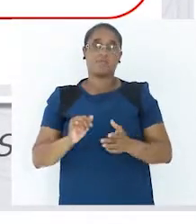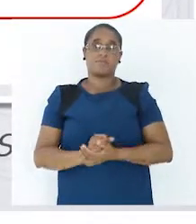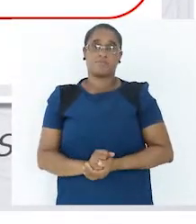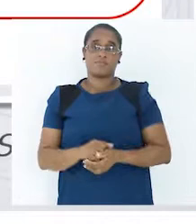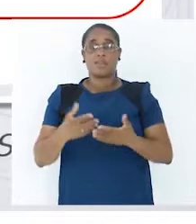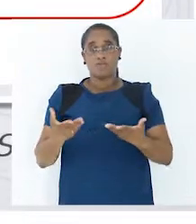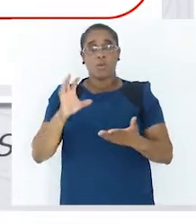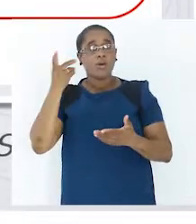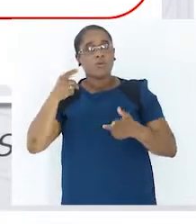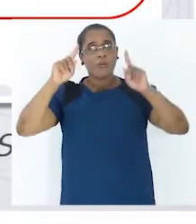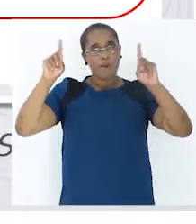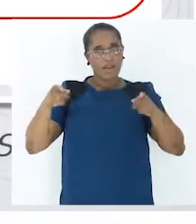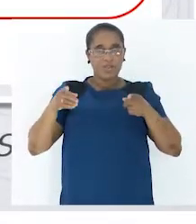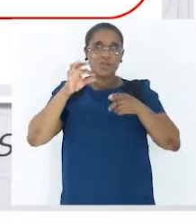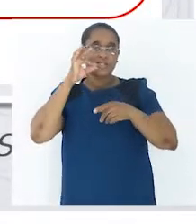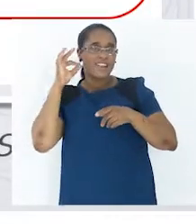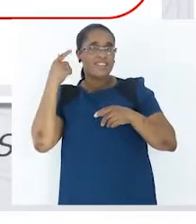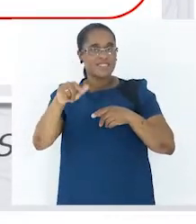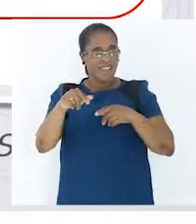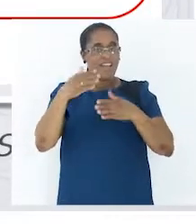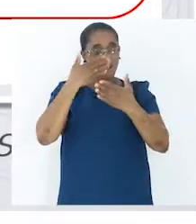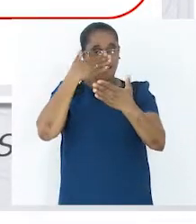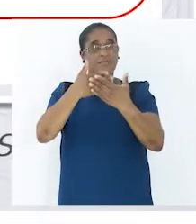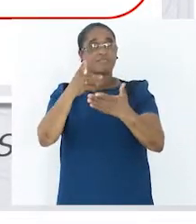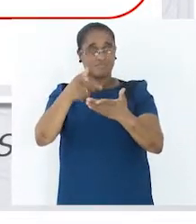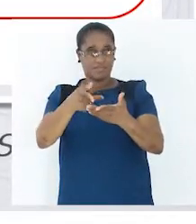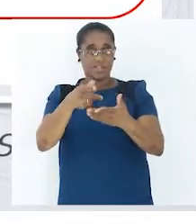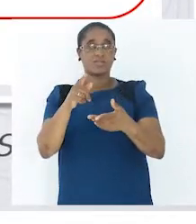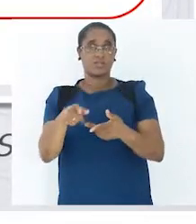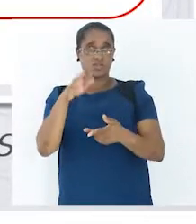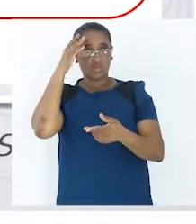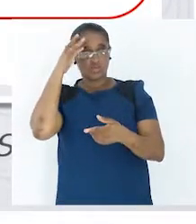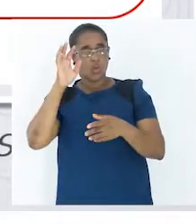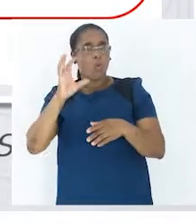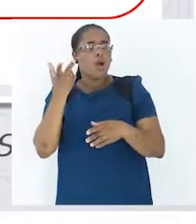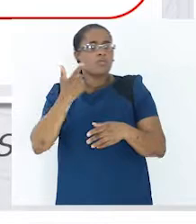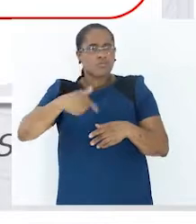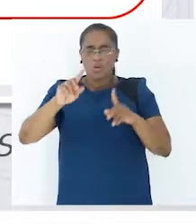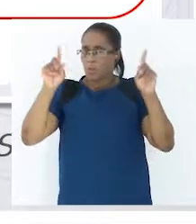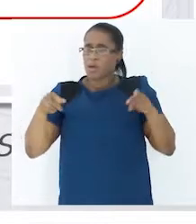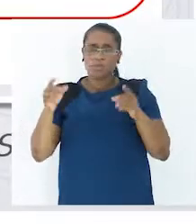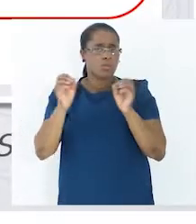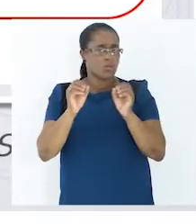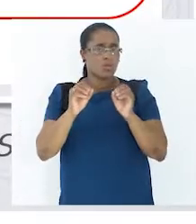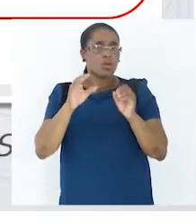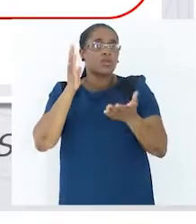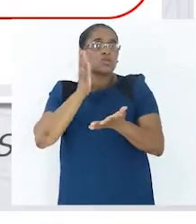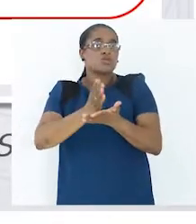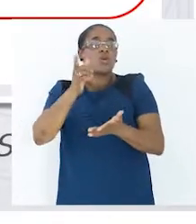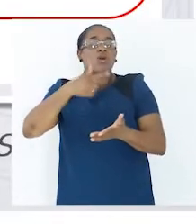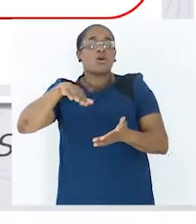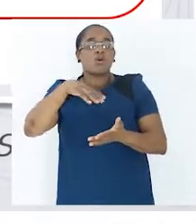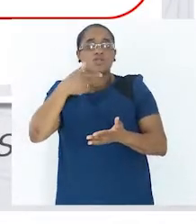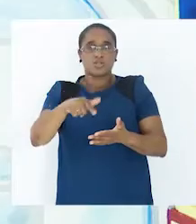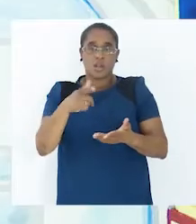é? Quando temos um parênteses, o sinal está também afeto pelo expoente. Quando não temos o parênteses, é só onde está o expoente